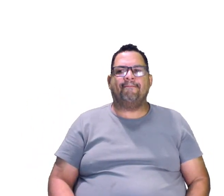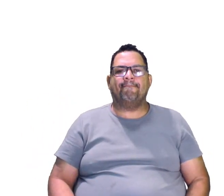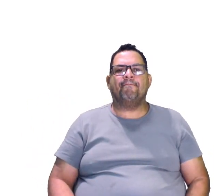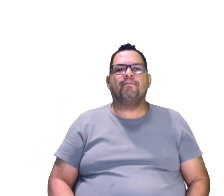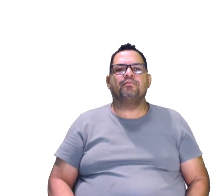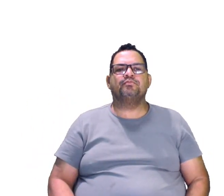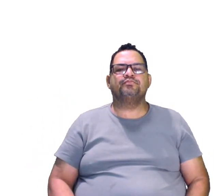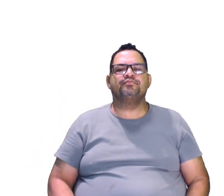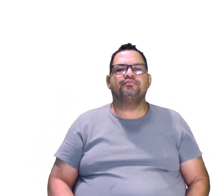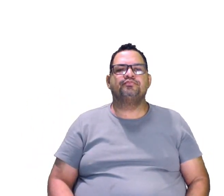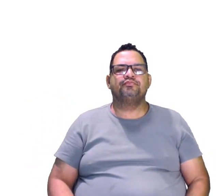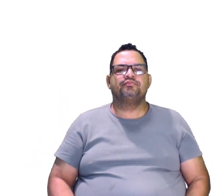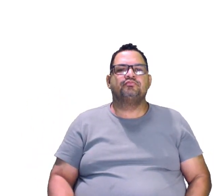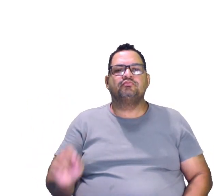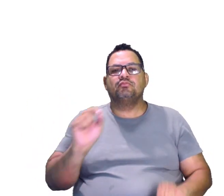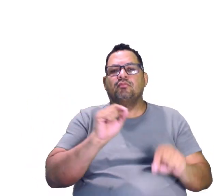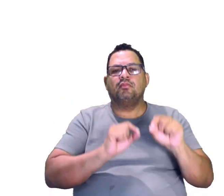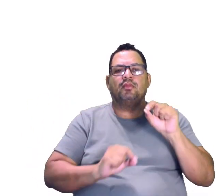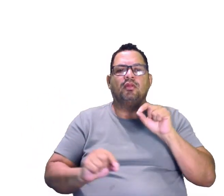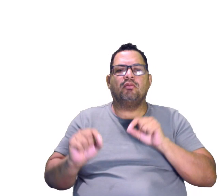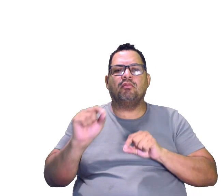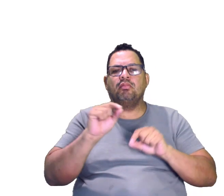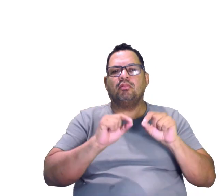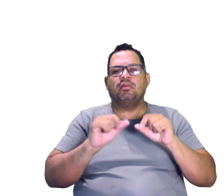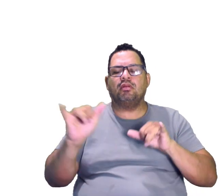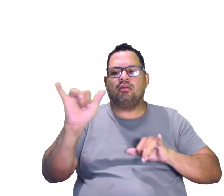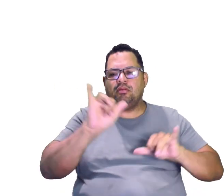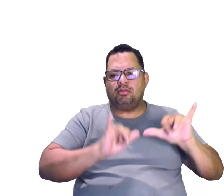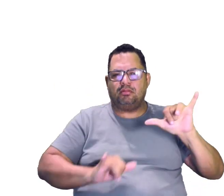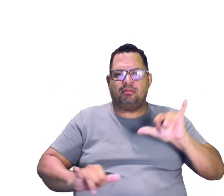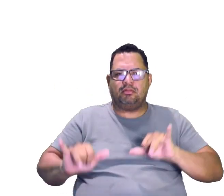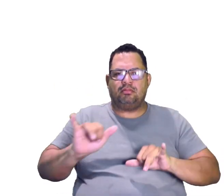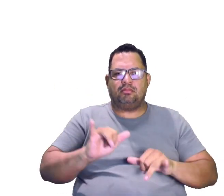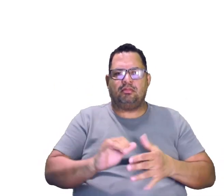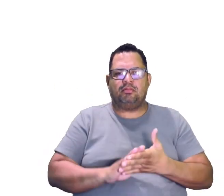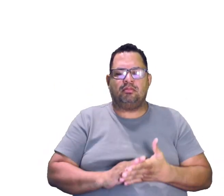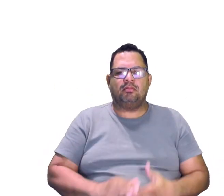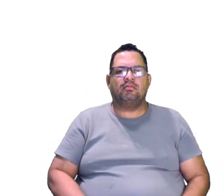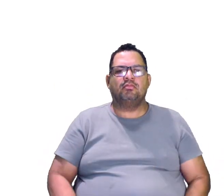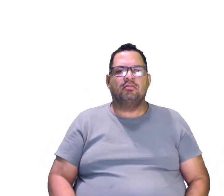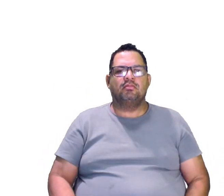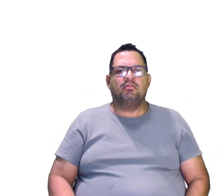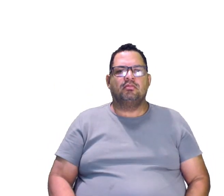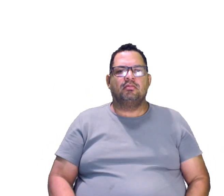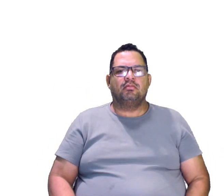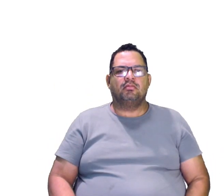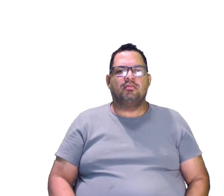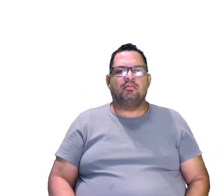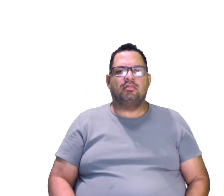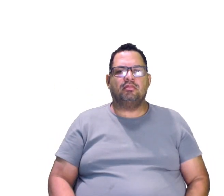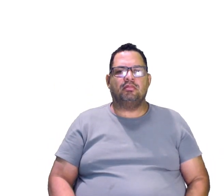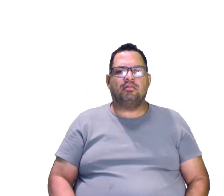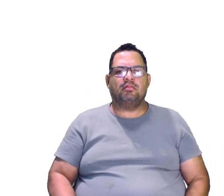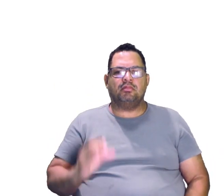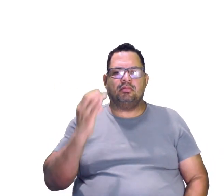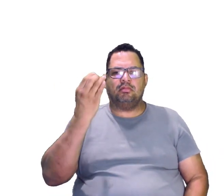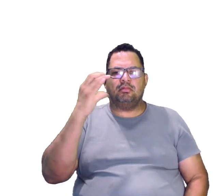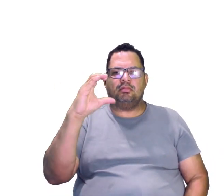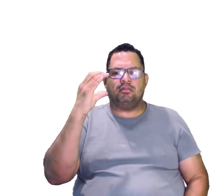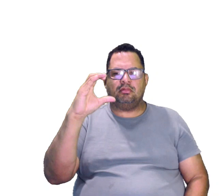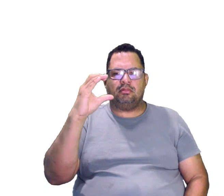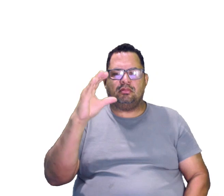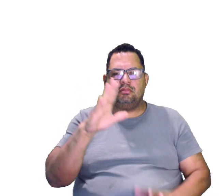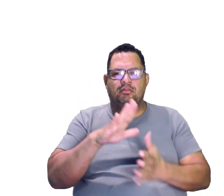afinal, o que é química, hein? Olha aí, química nada mais é do que aquela